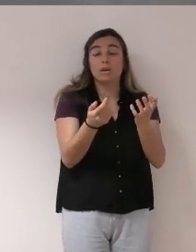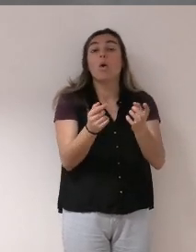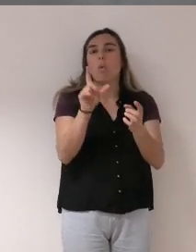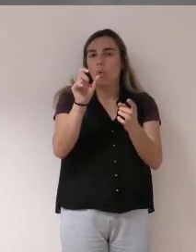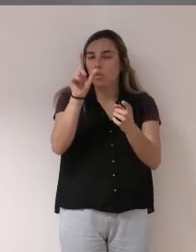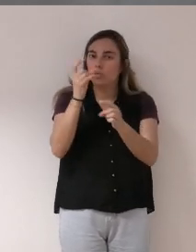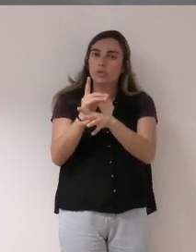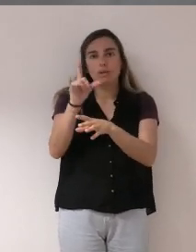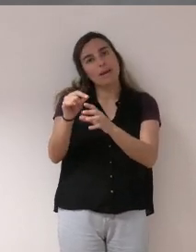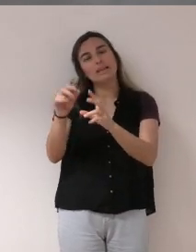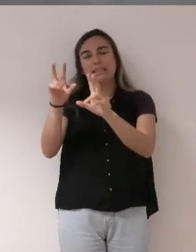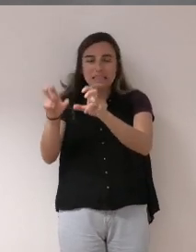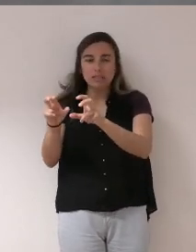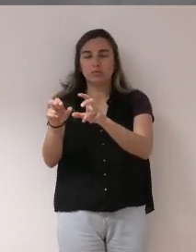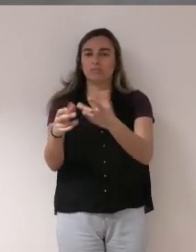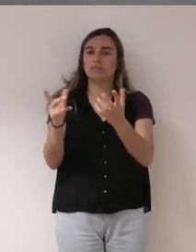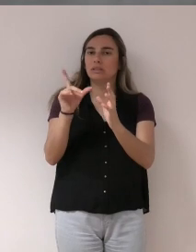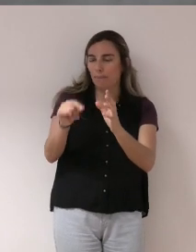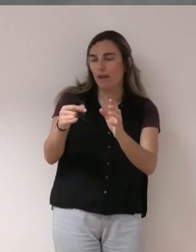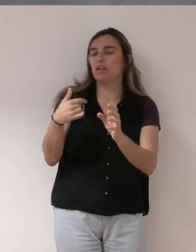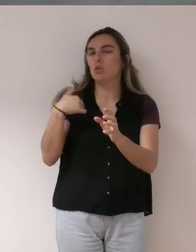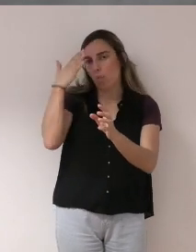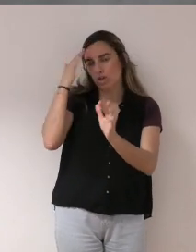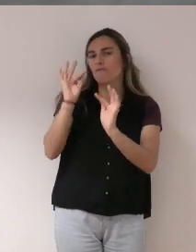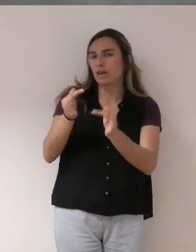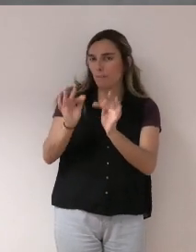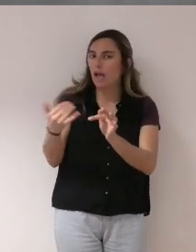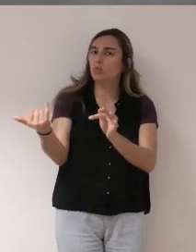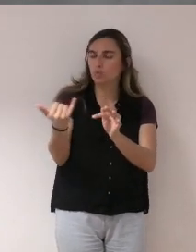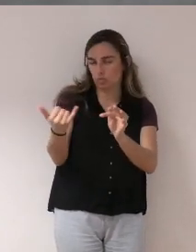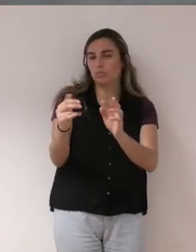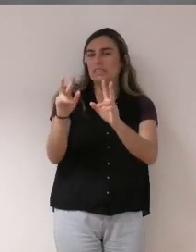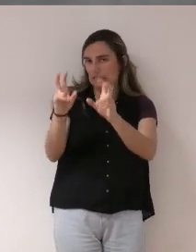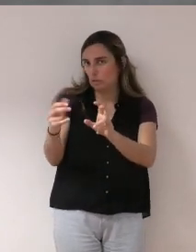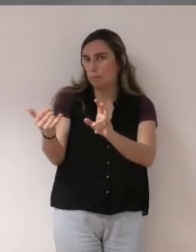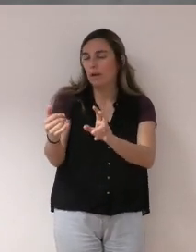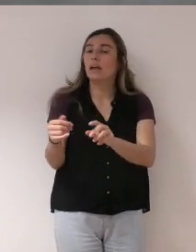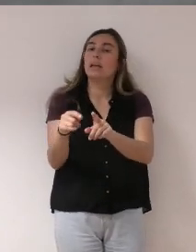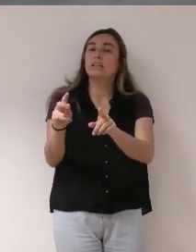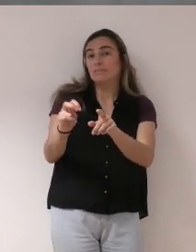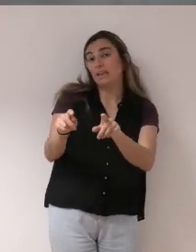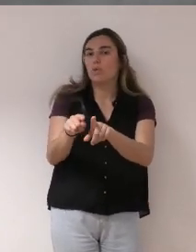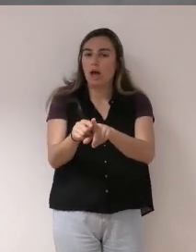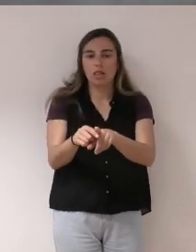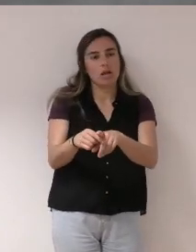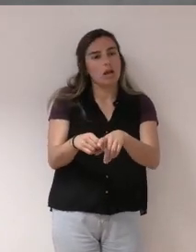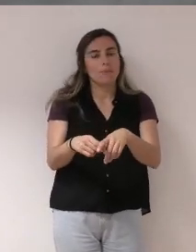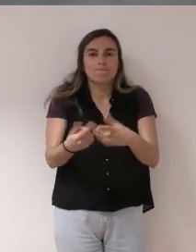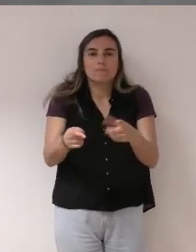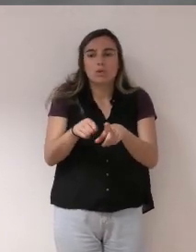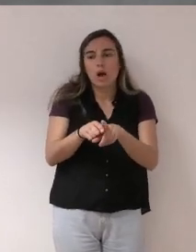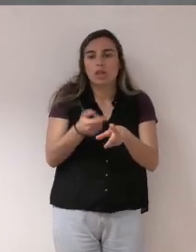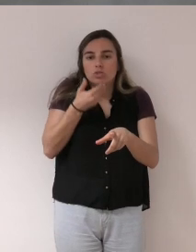outro título também de Bataille, que também parece que podia ser quase um segundo meta-título, seria A Experiência Interior. Bom,